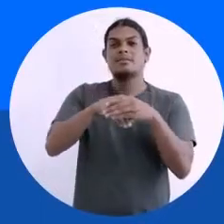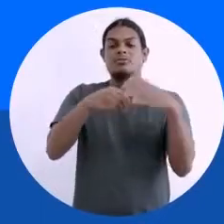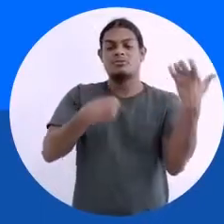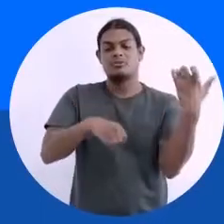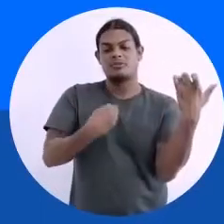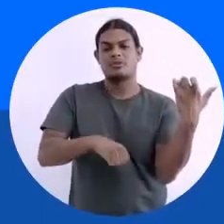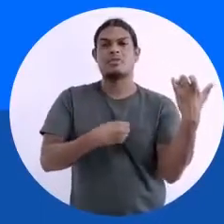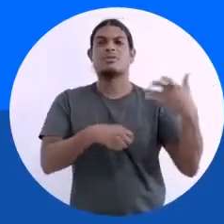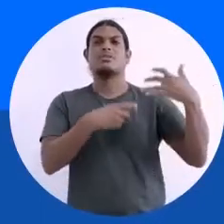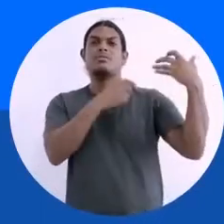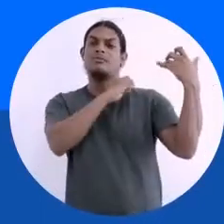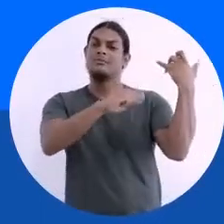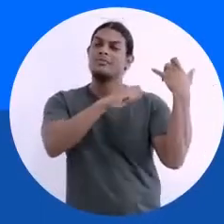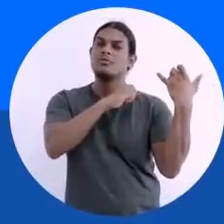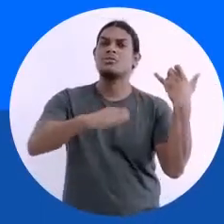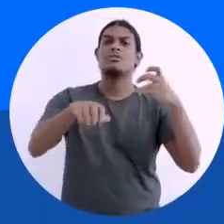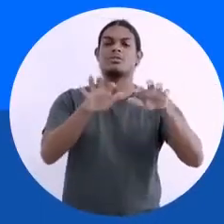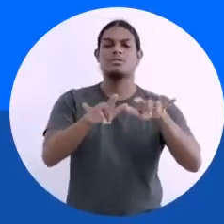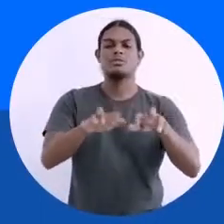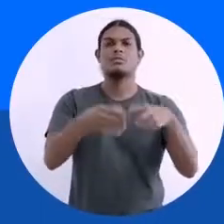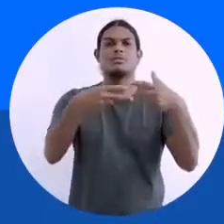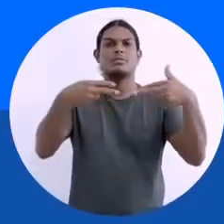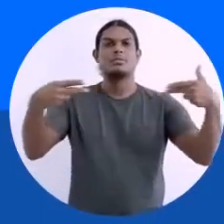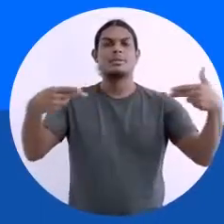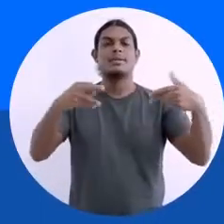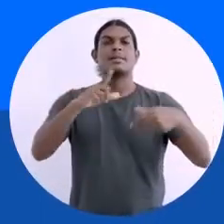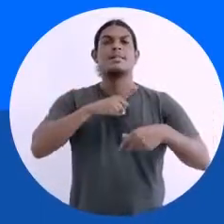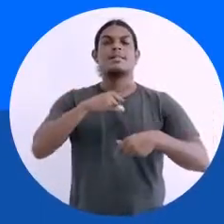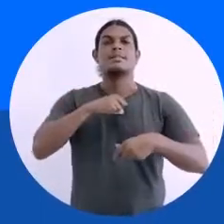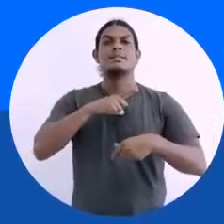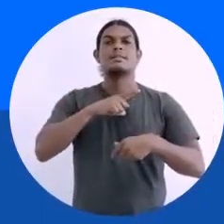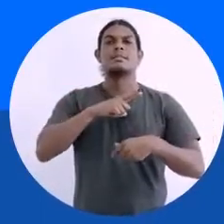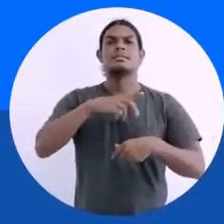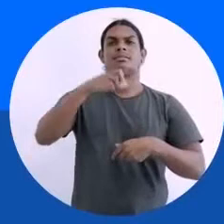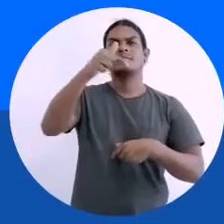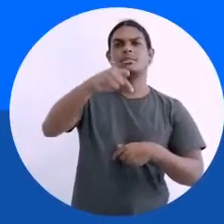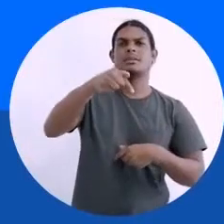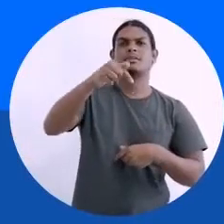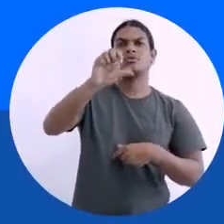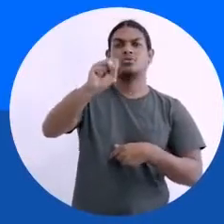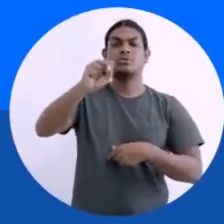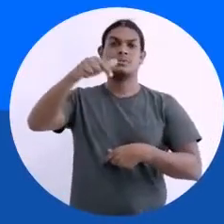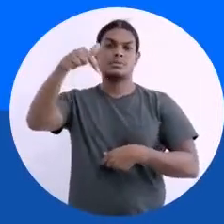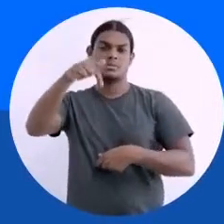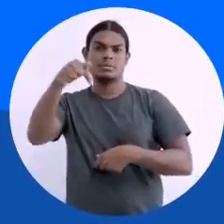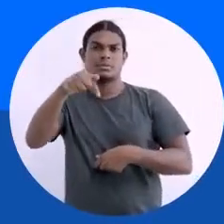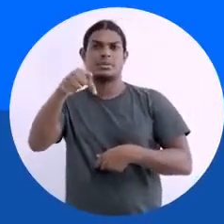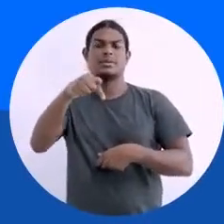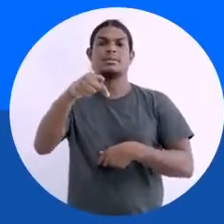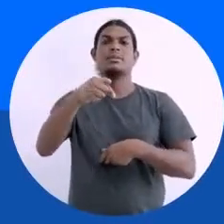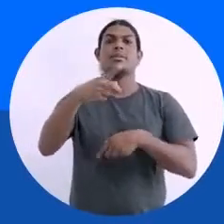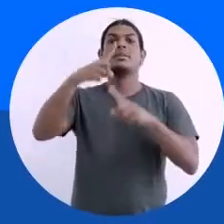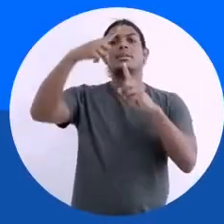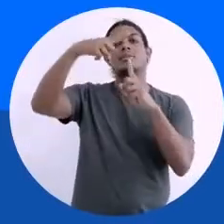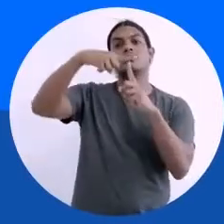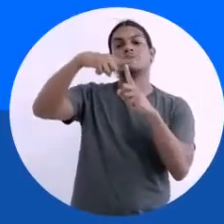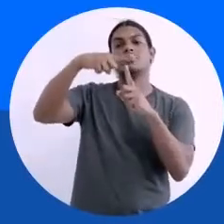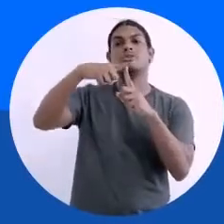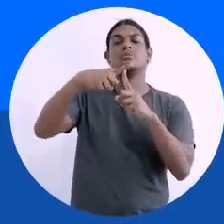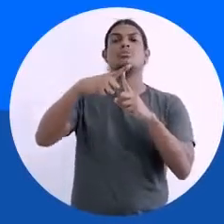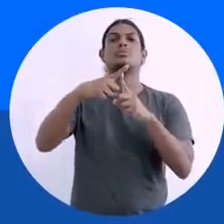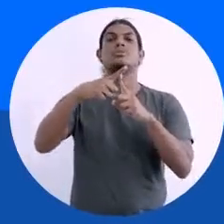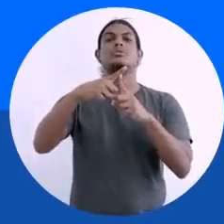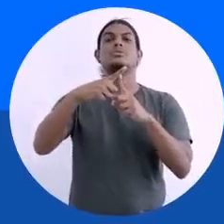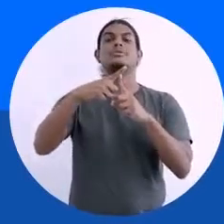o 787, que é instrumentos de corda. Lembram? Corda, metais, madeira, o 787 é